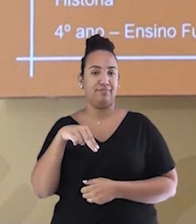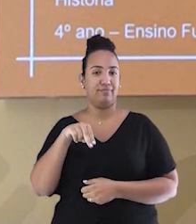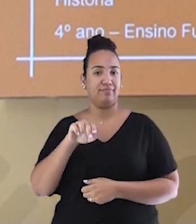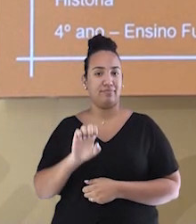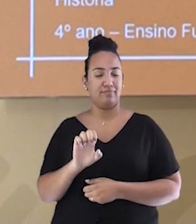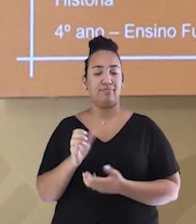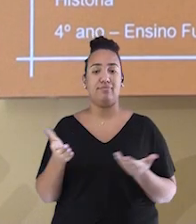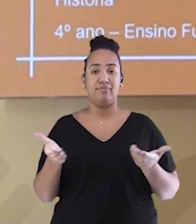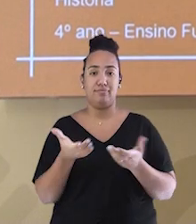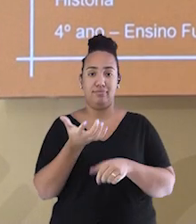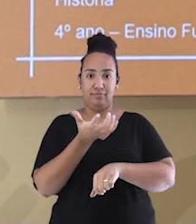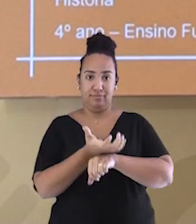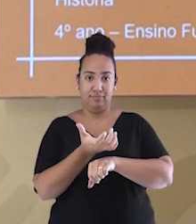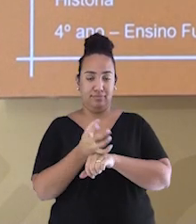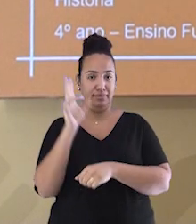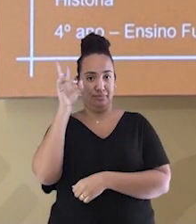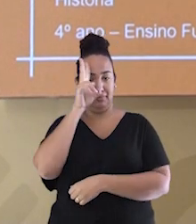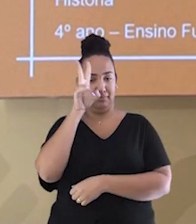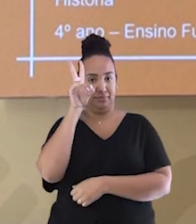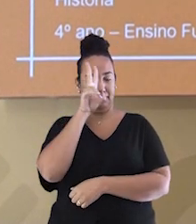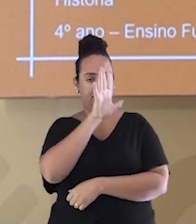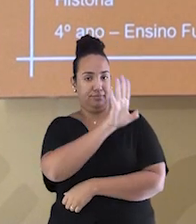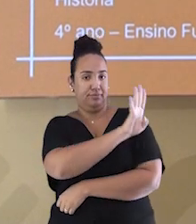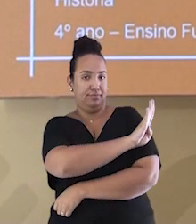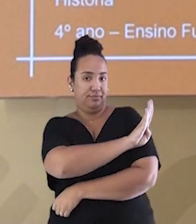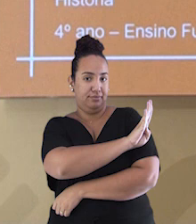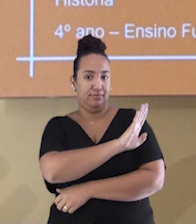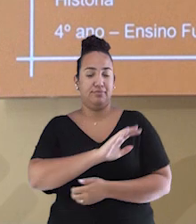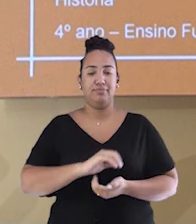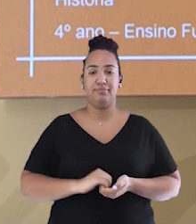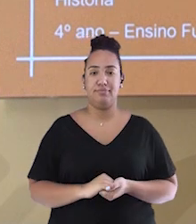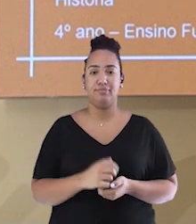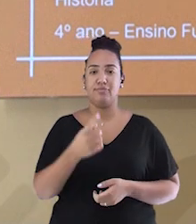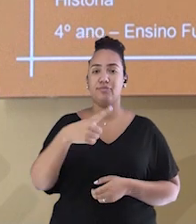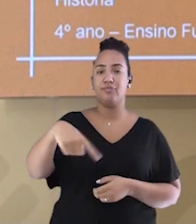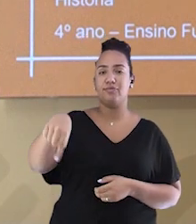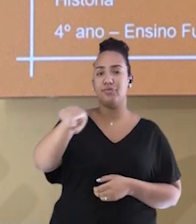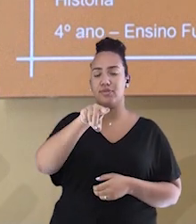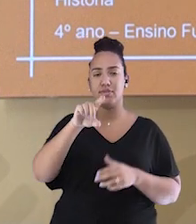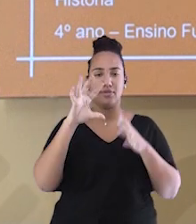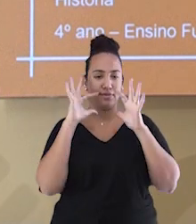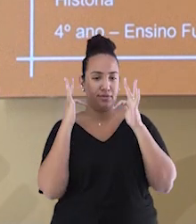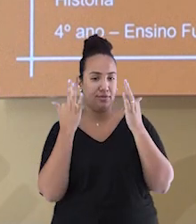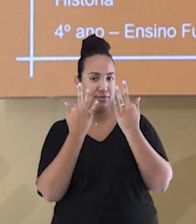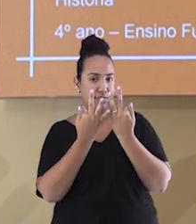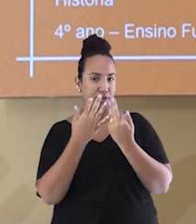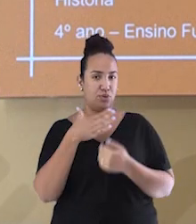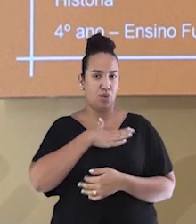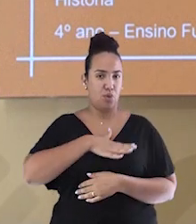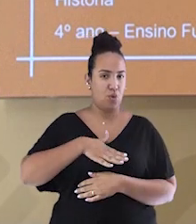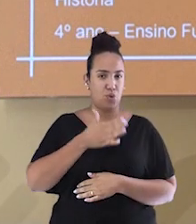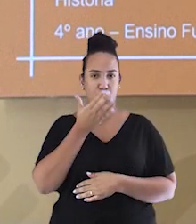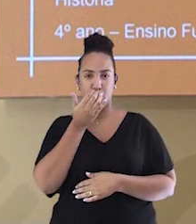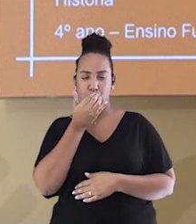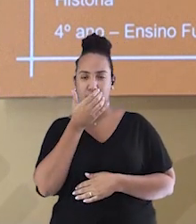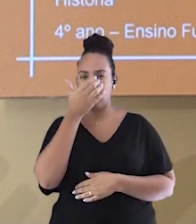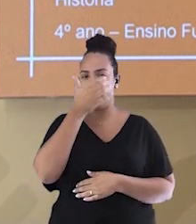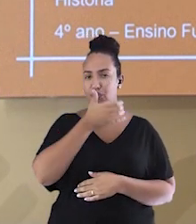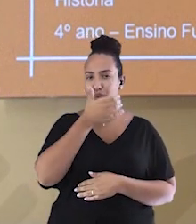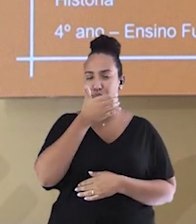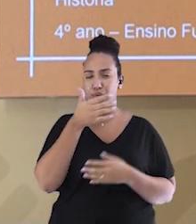Daiane e essa aula de História é para o 4º ano. Você e sua família gostam de comer